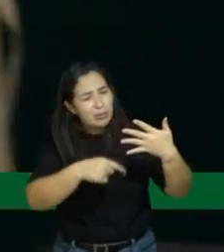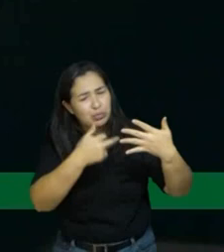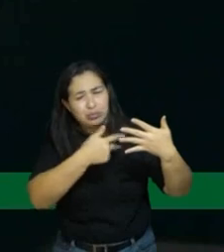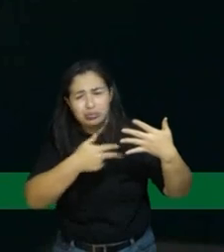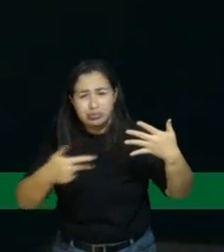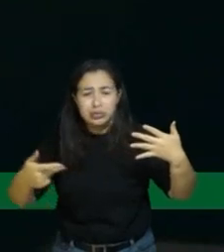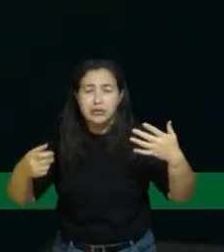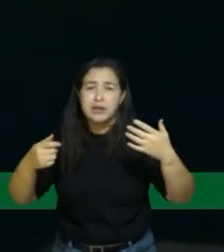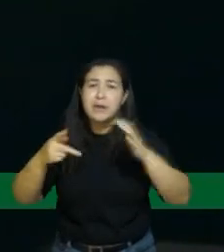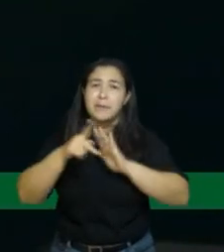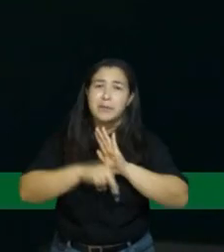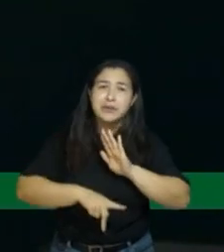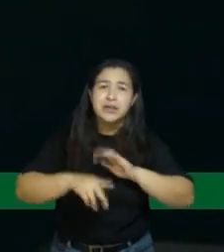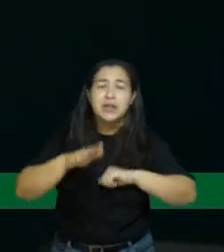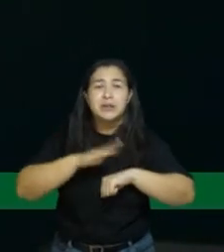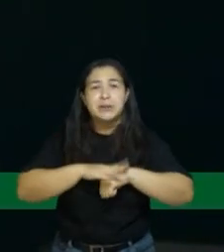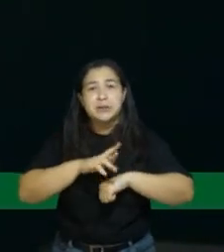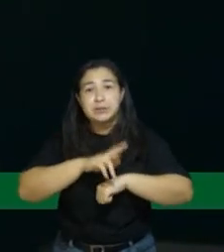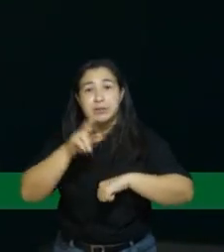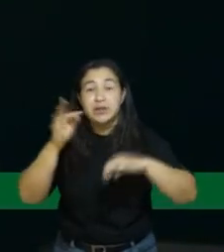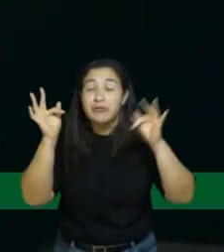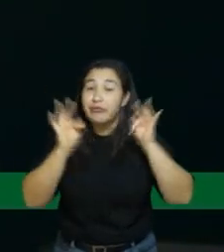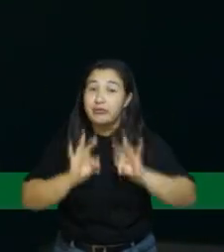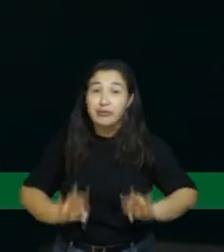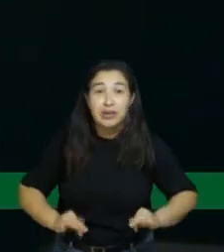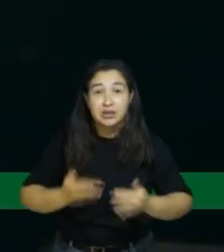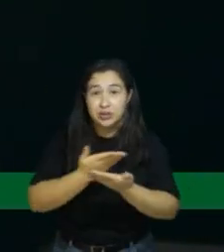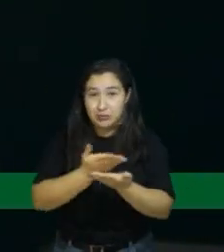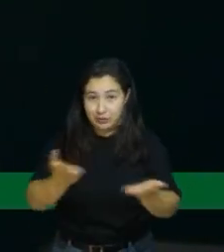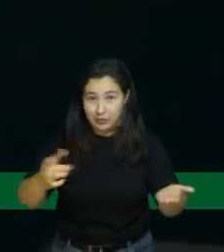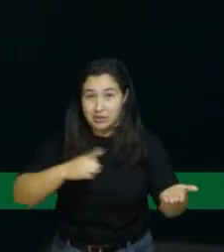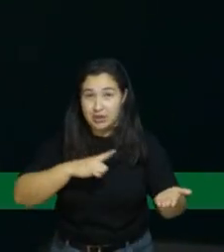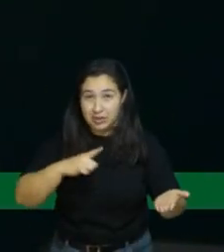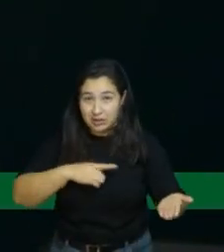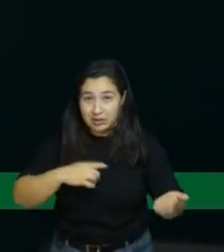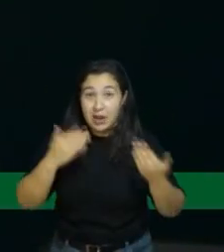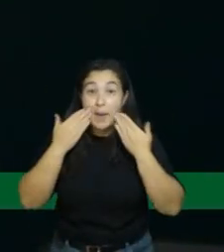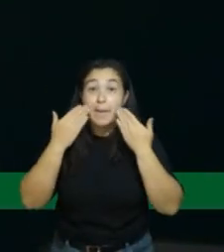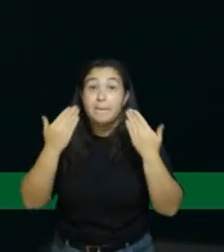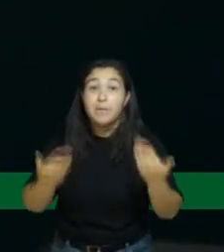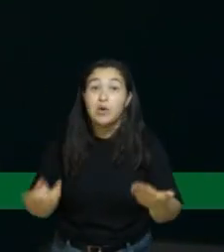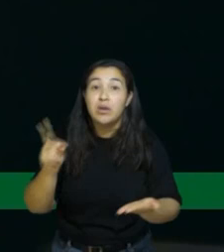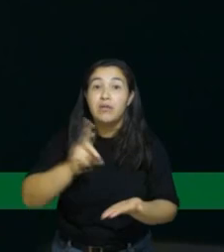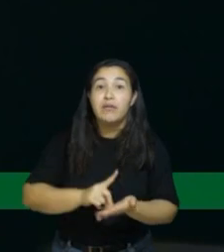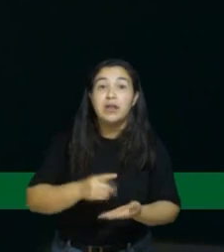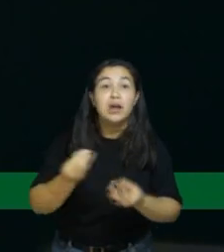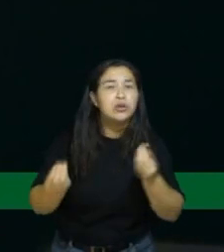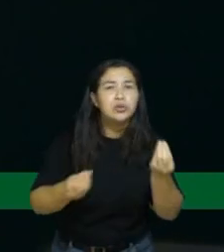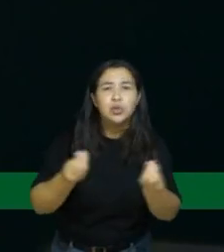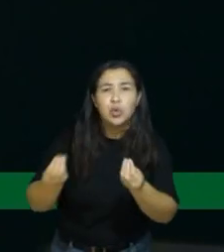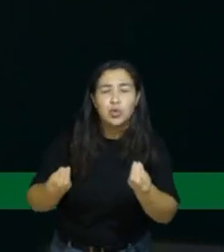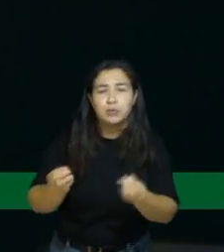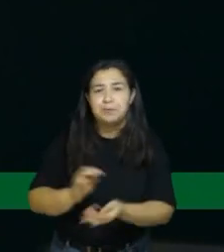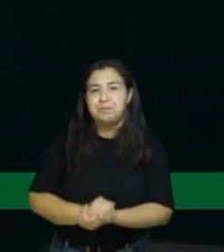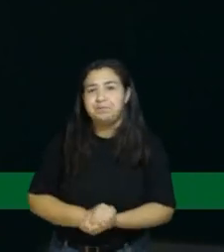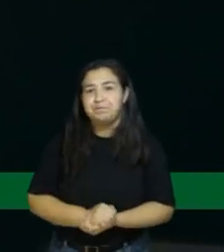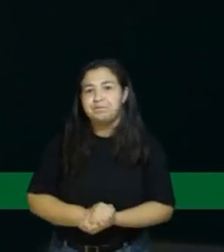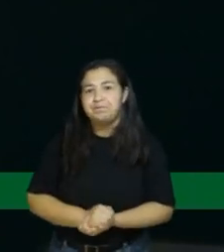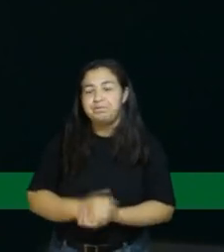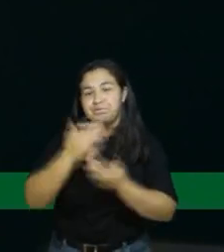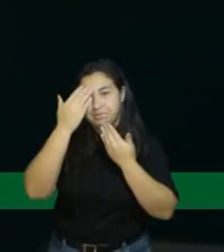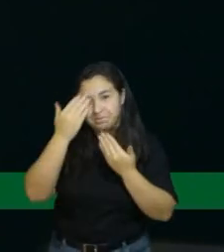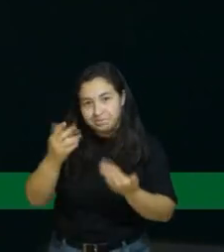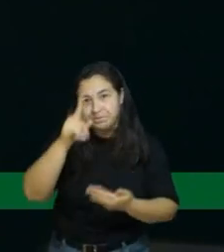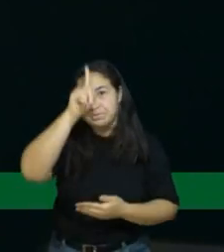e a gente fica feliz que todos tenham trazido para nós a realidade de cada um agradecer o